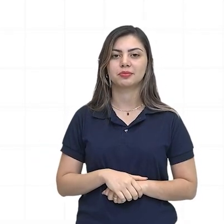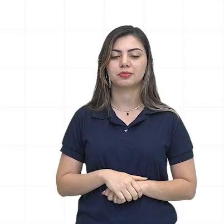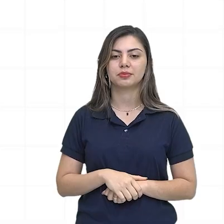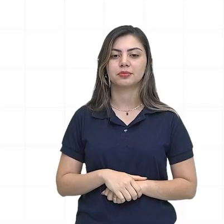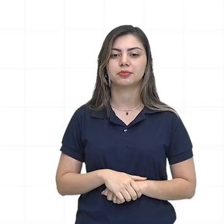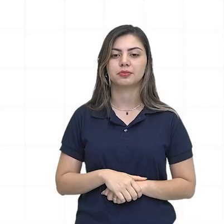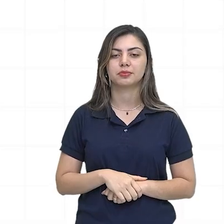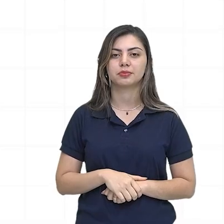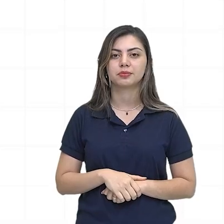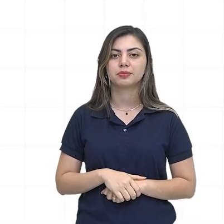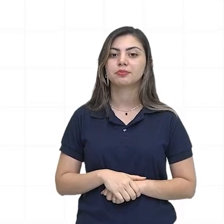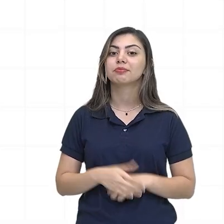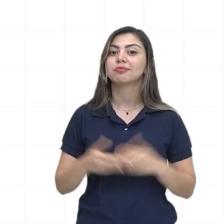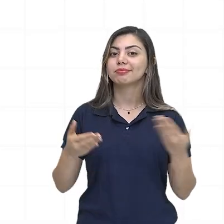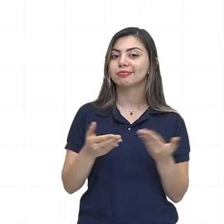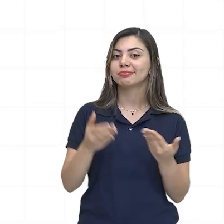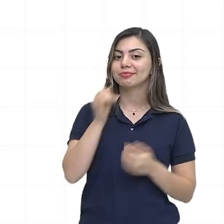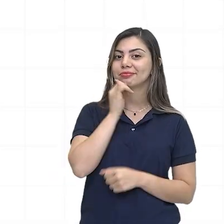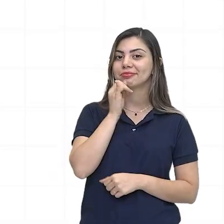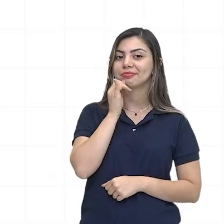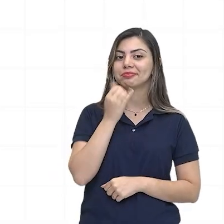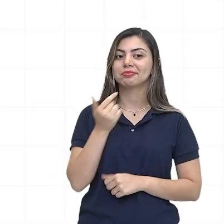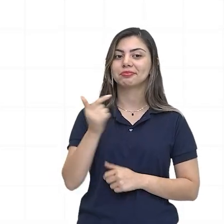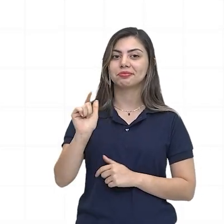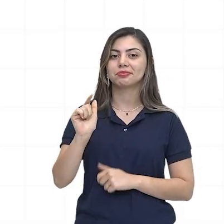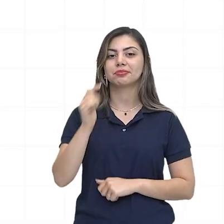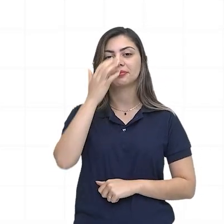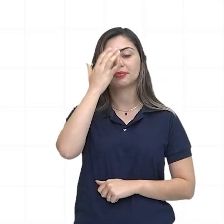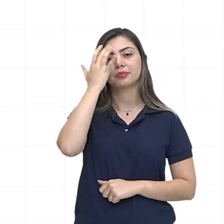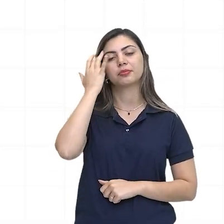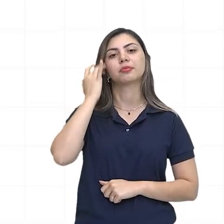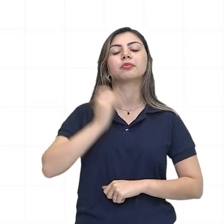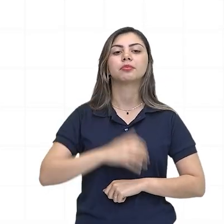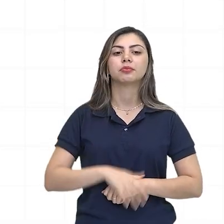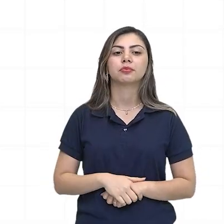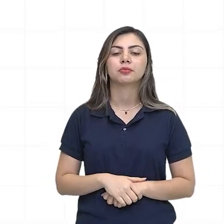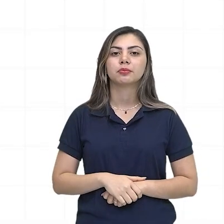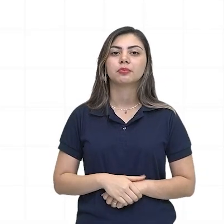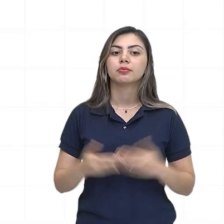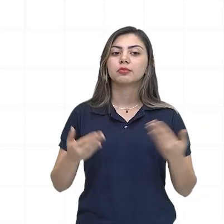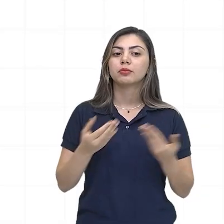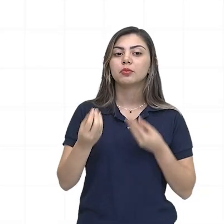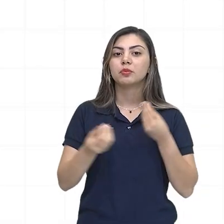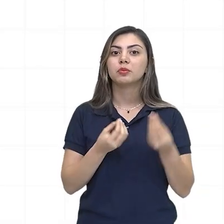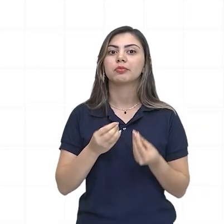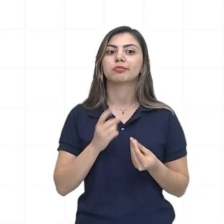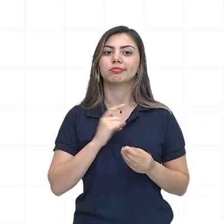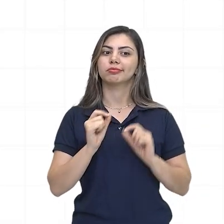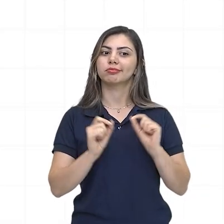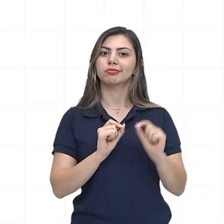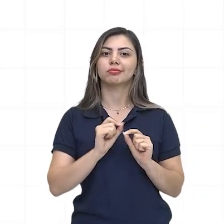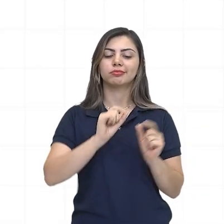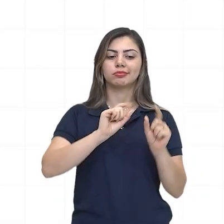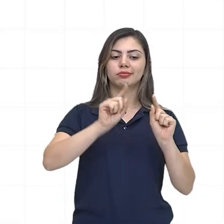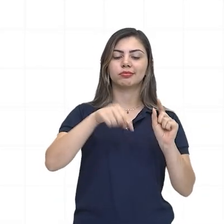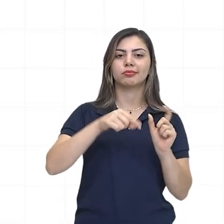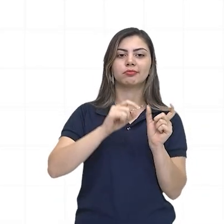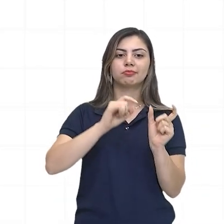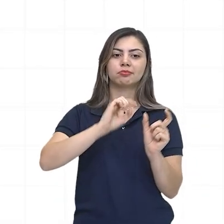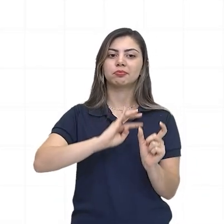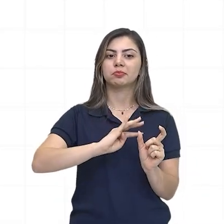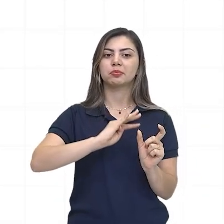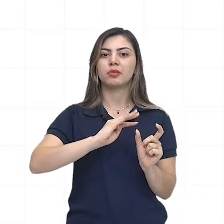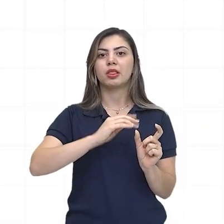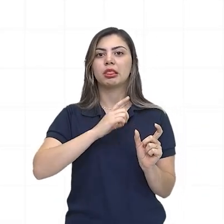Agora, a gente vai ver mais uns exemplos. Uns exemplos com umas potências bem maiores. Vamos fazer o